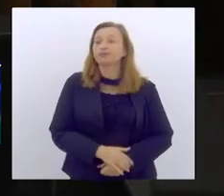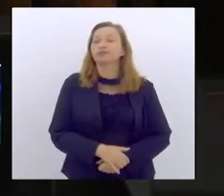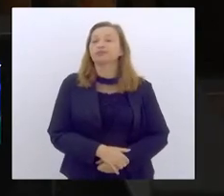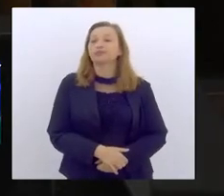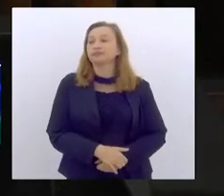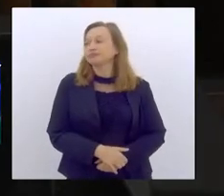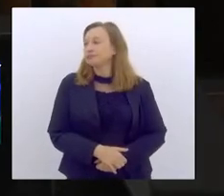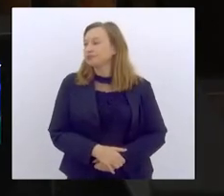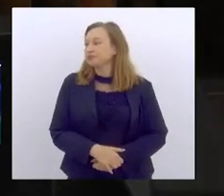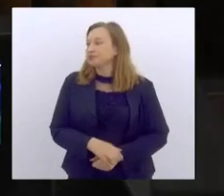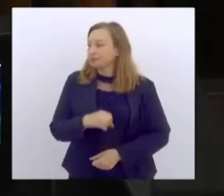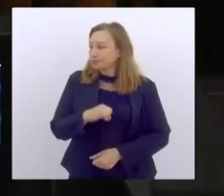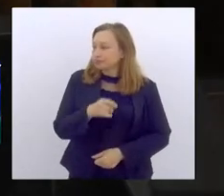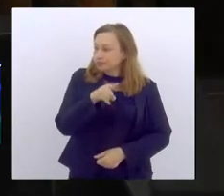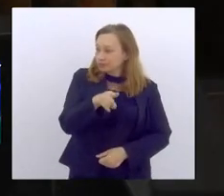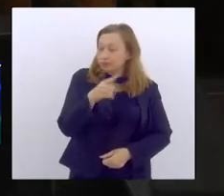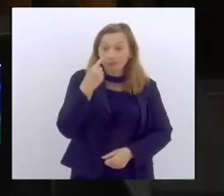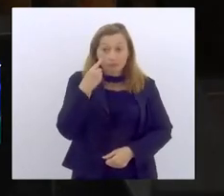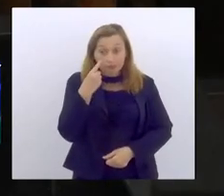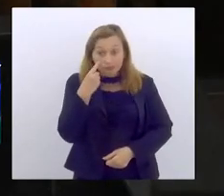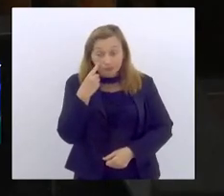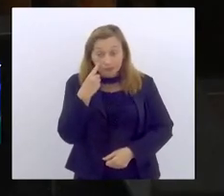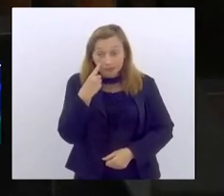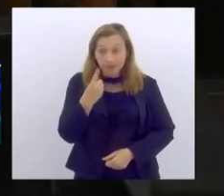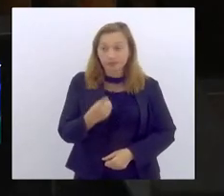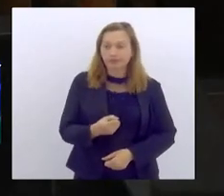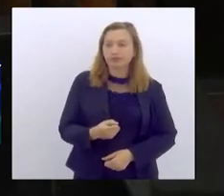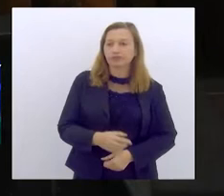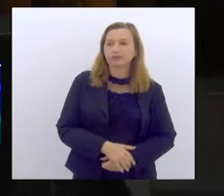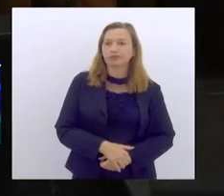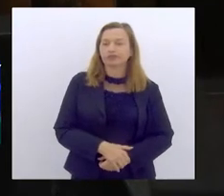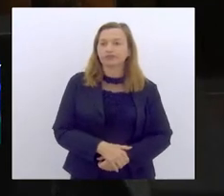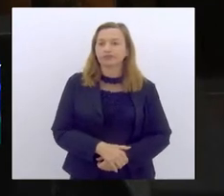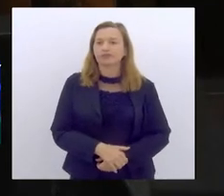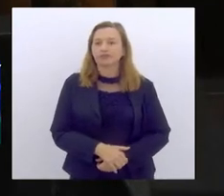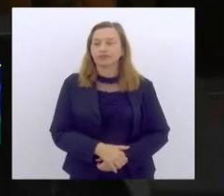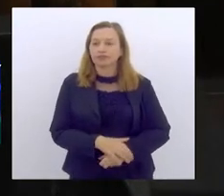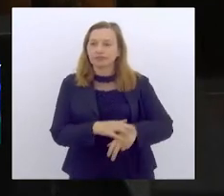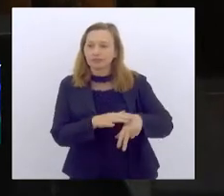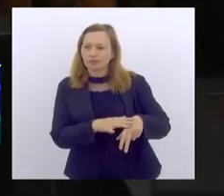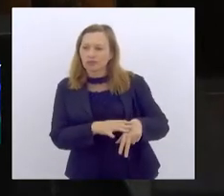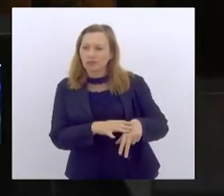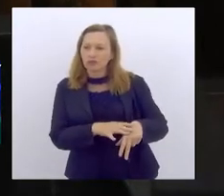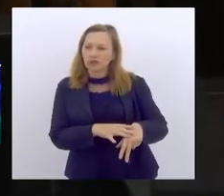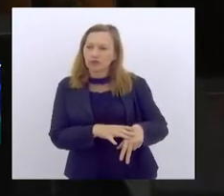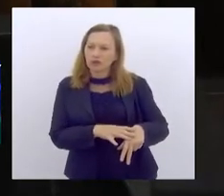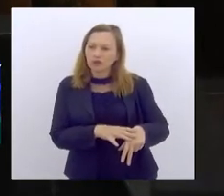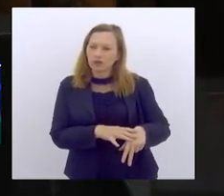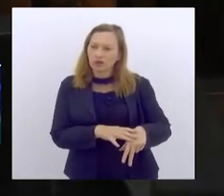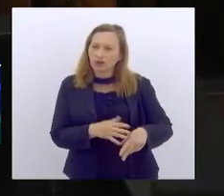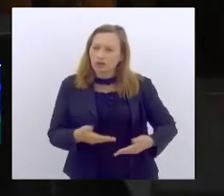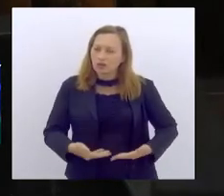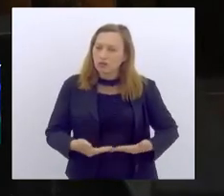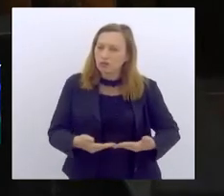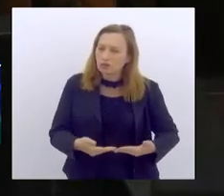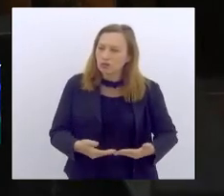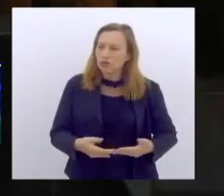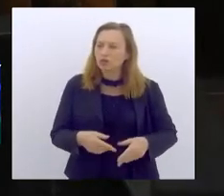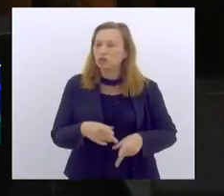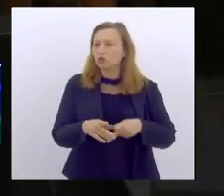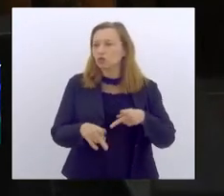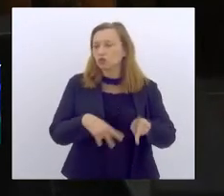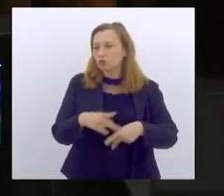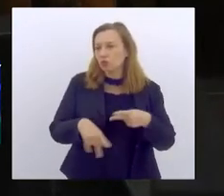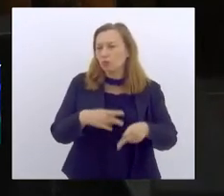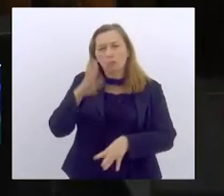e se você ver o precário atendimento após a população principalmente